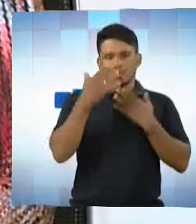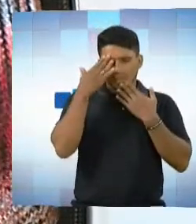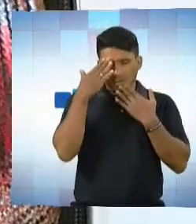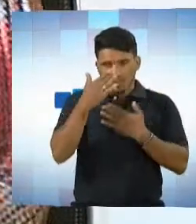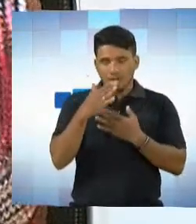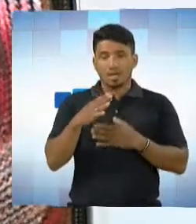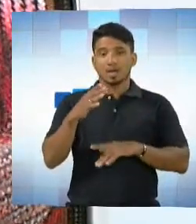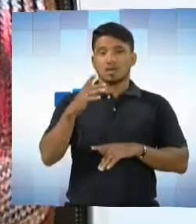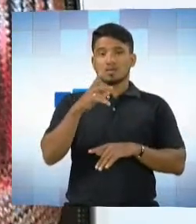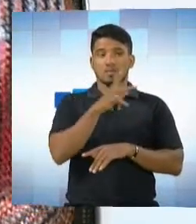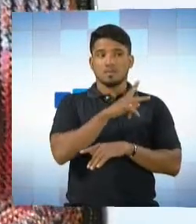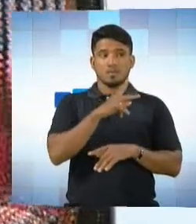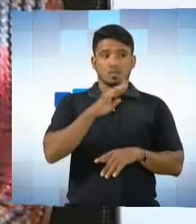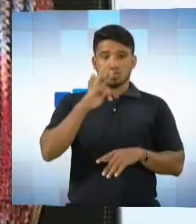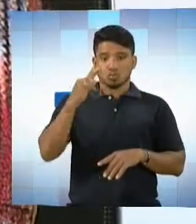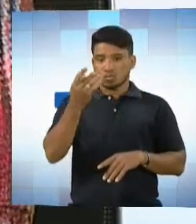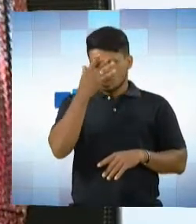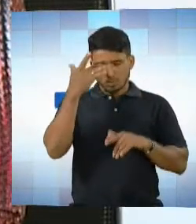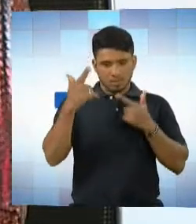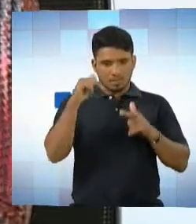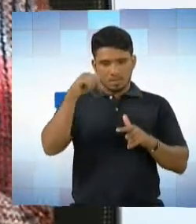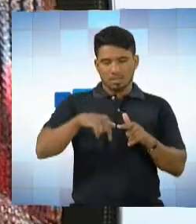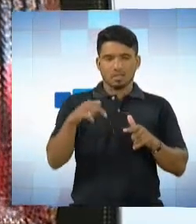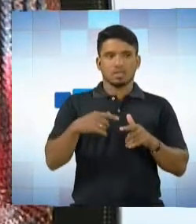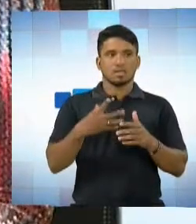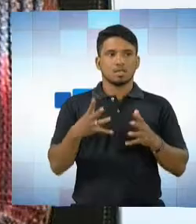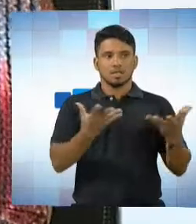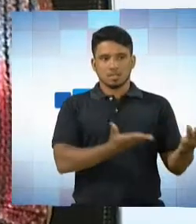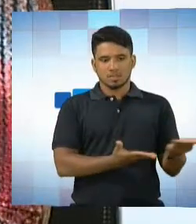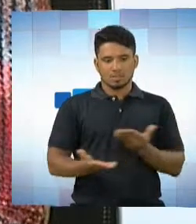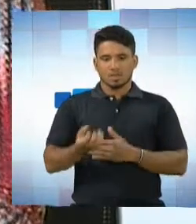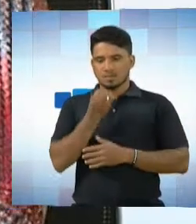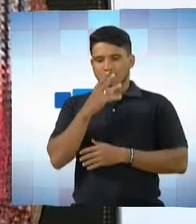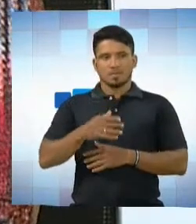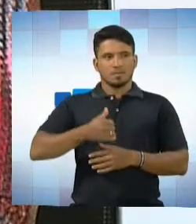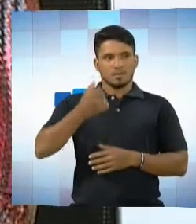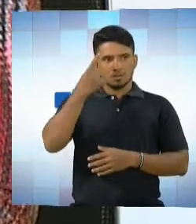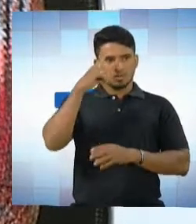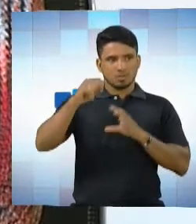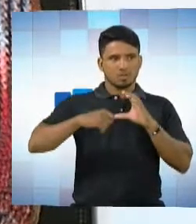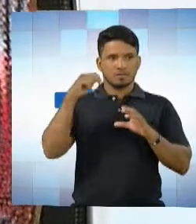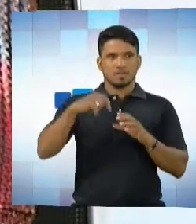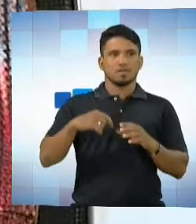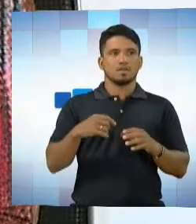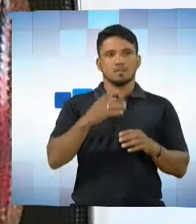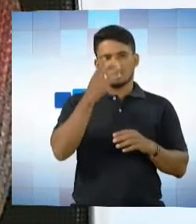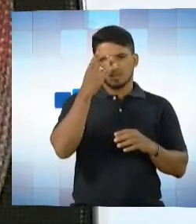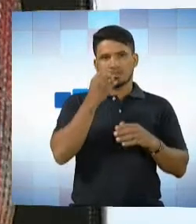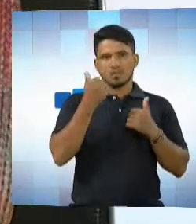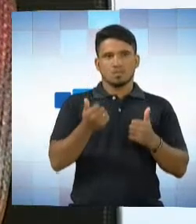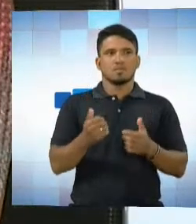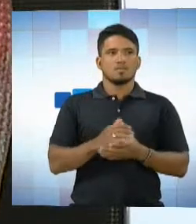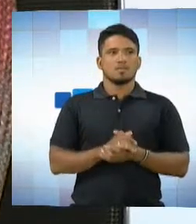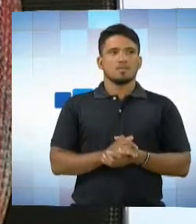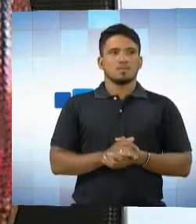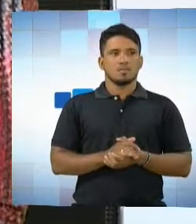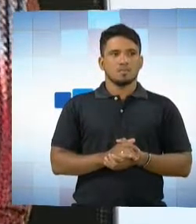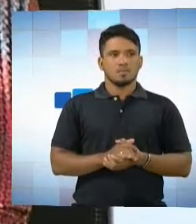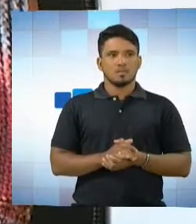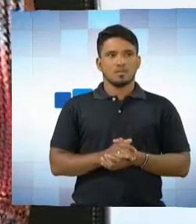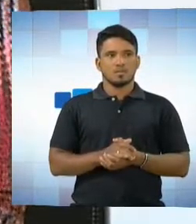Sal, Temístocles, a todos os meninos aqui da técnica que me acolheram muito bem. O primeiro dia que eu gravei, eles foram maravilhosos comigo,